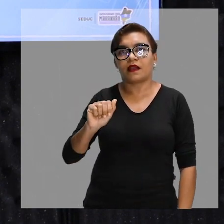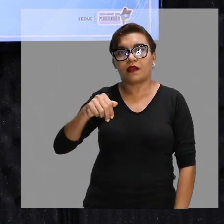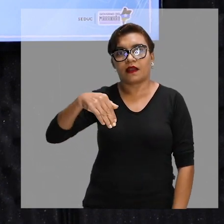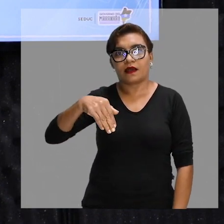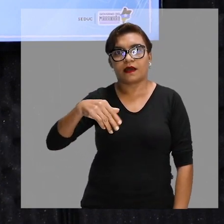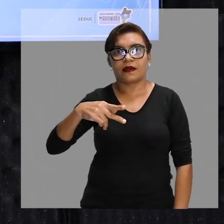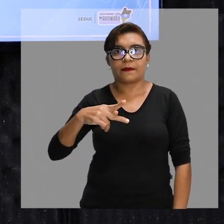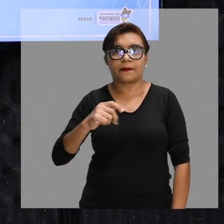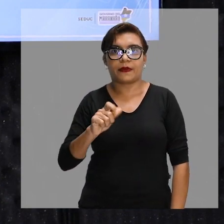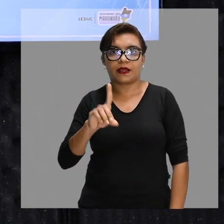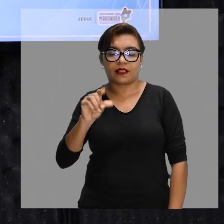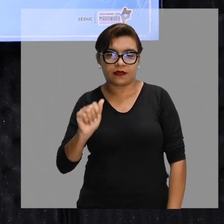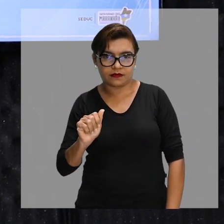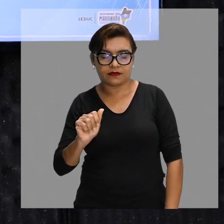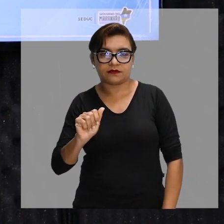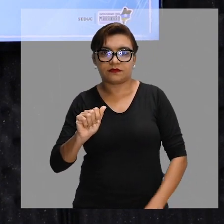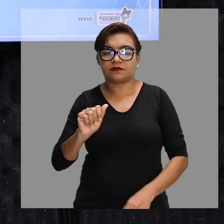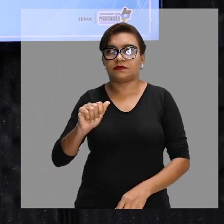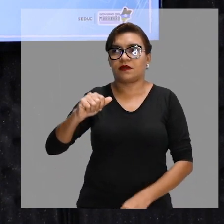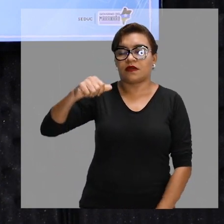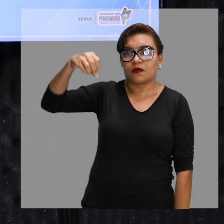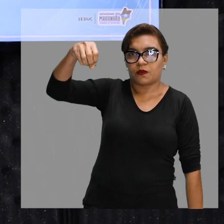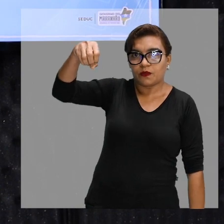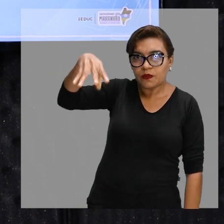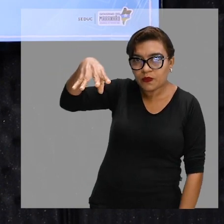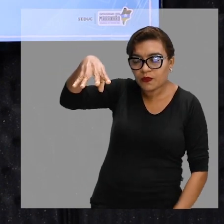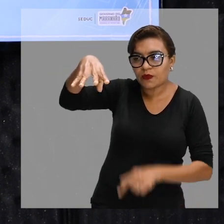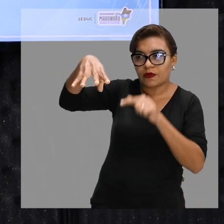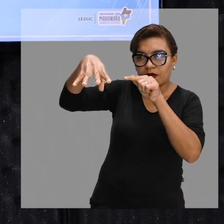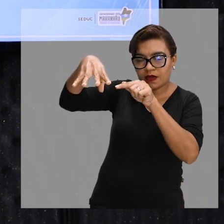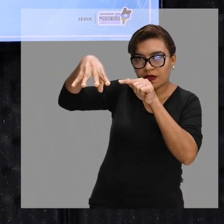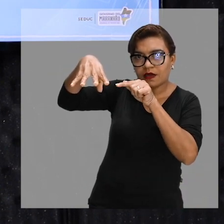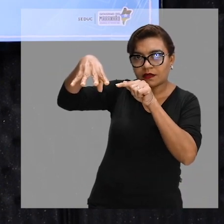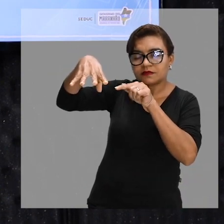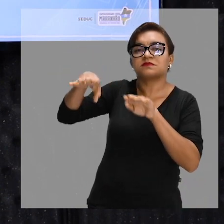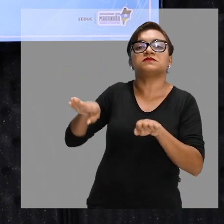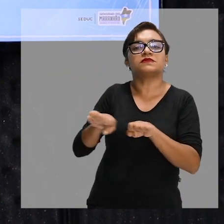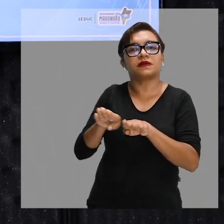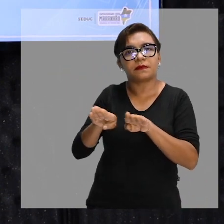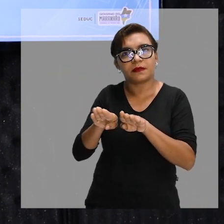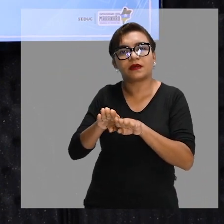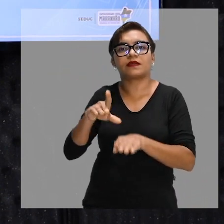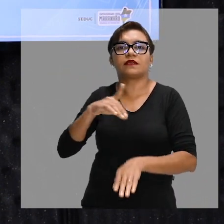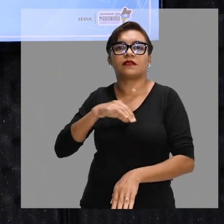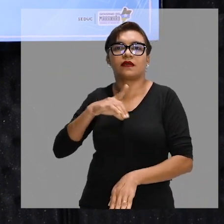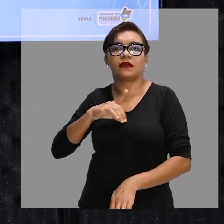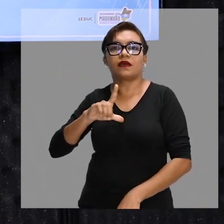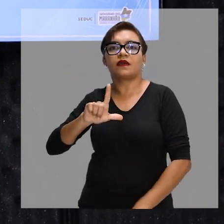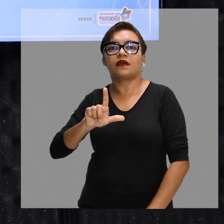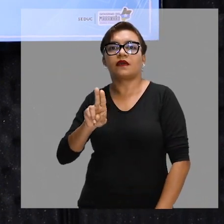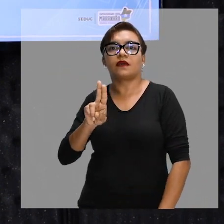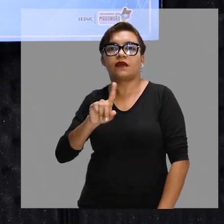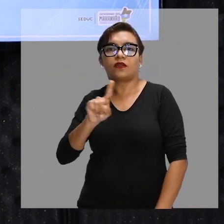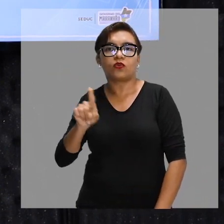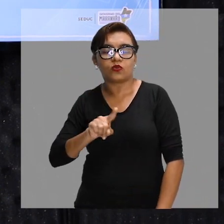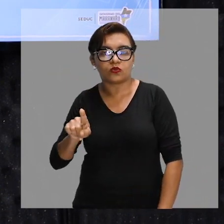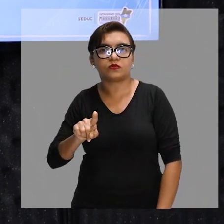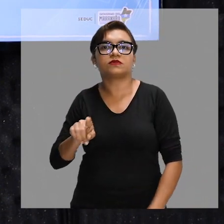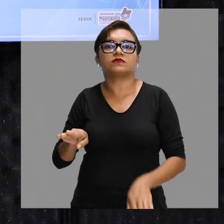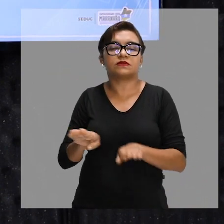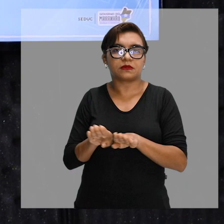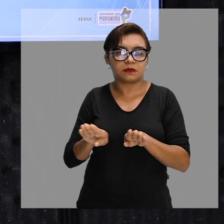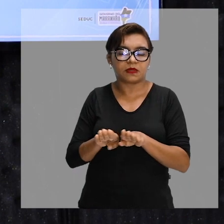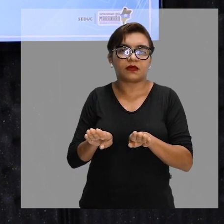lógico, a lâmpada ligada. Então, a lâmpada, ela também emite luz. Então, neste momento que a lâmpada